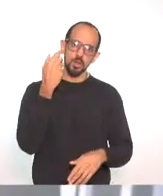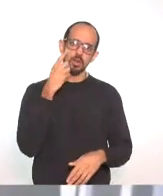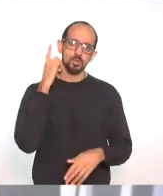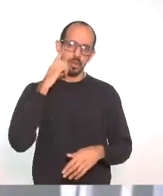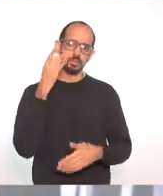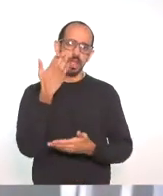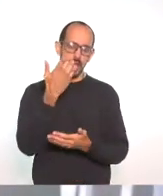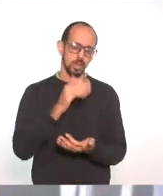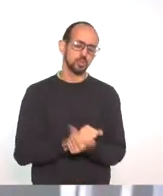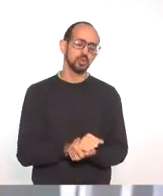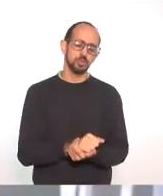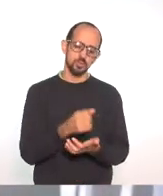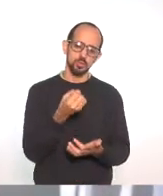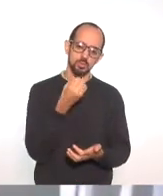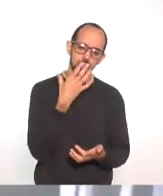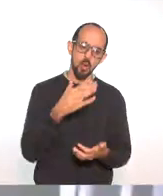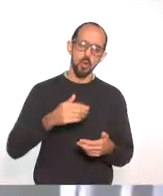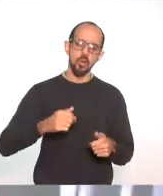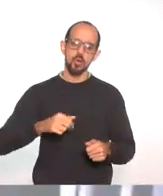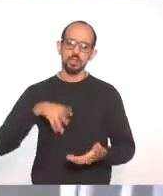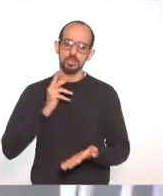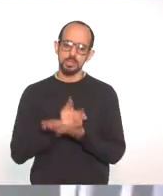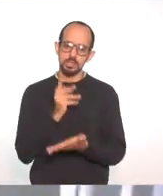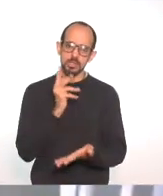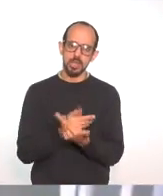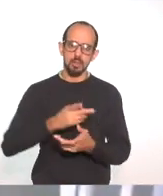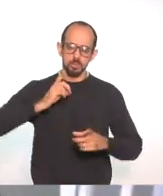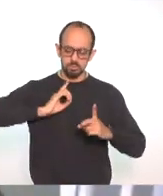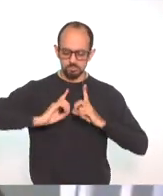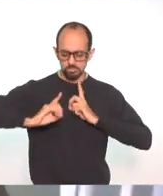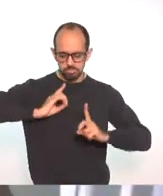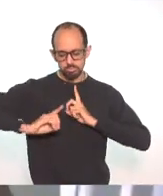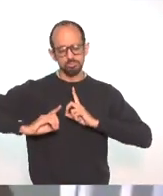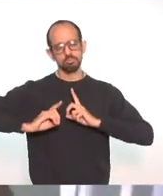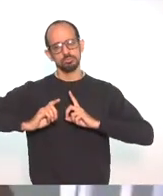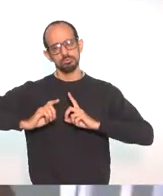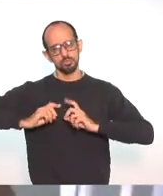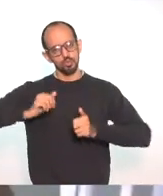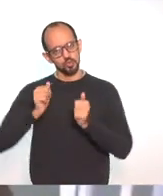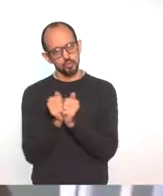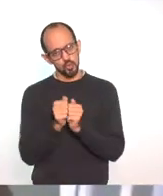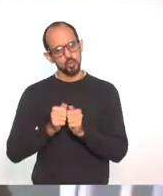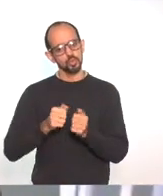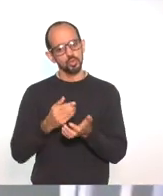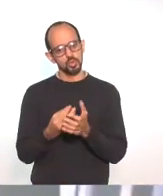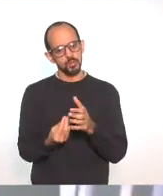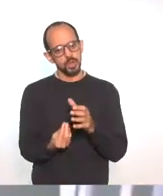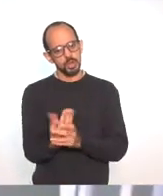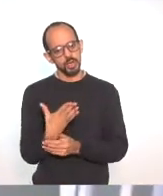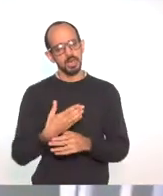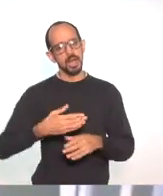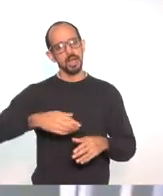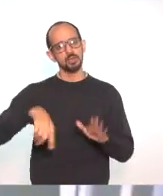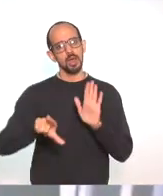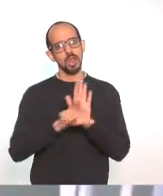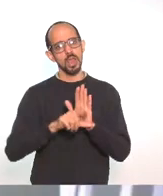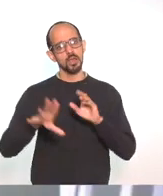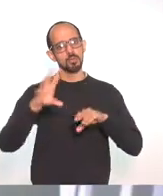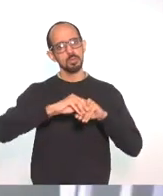desde o início outros deputados que mais se envolveram o debate sobre a mensagem executiva que deu origem à lei complementar